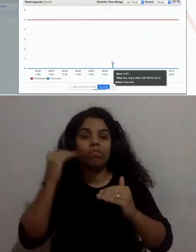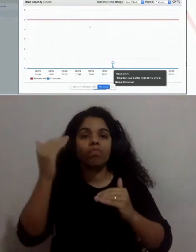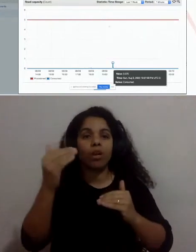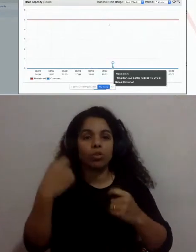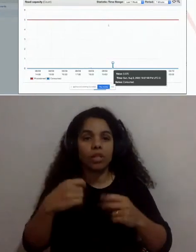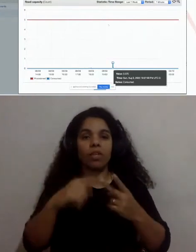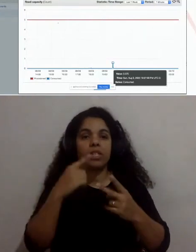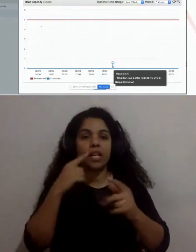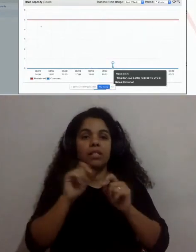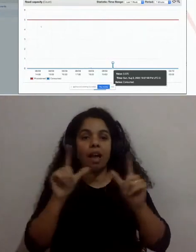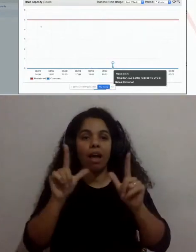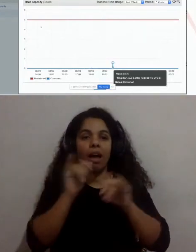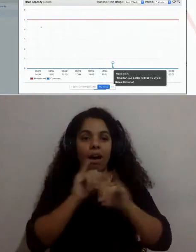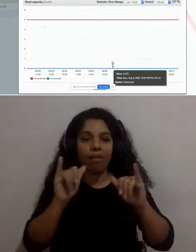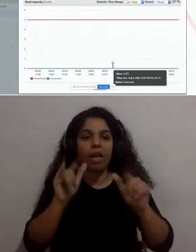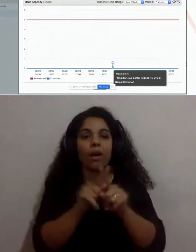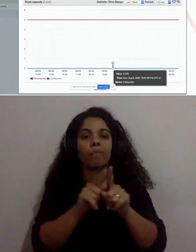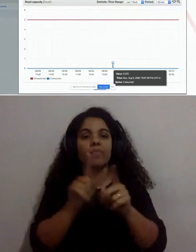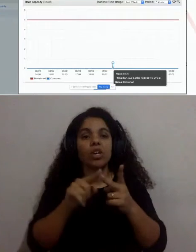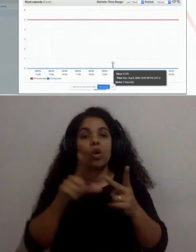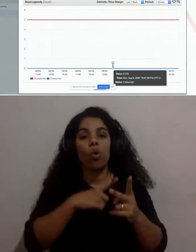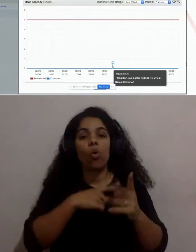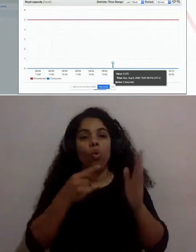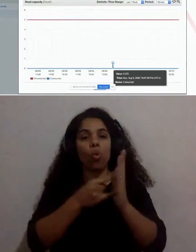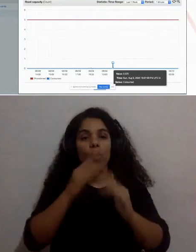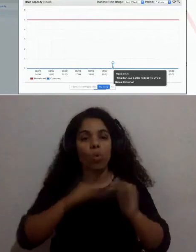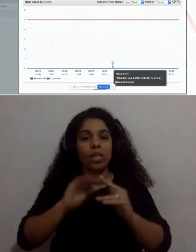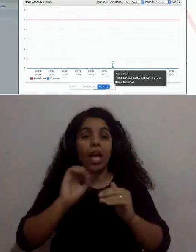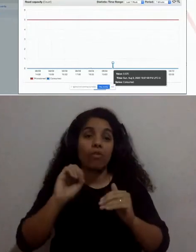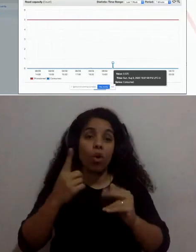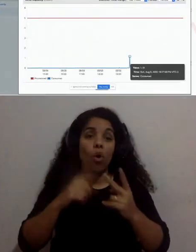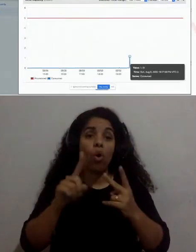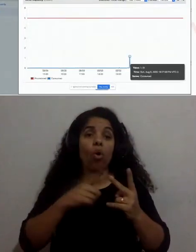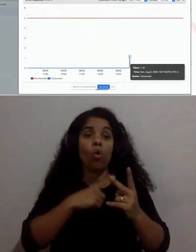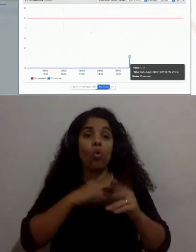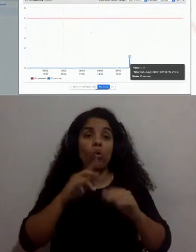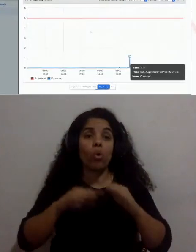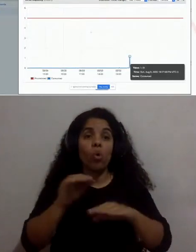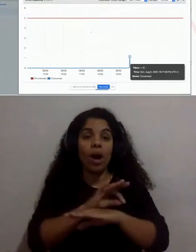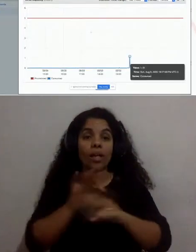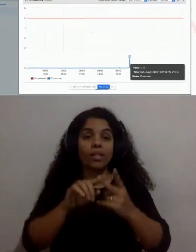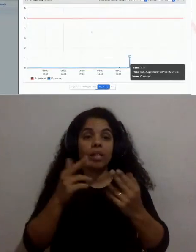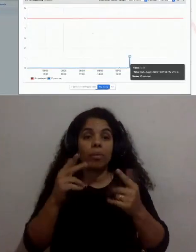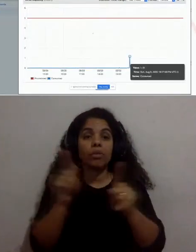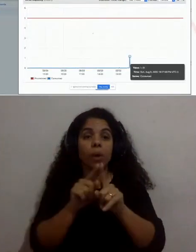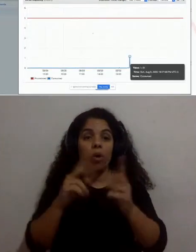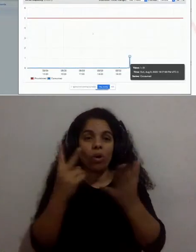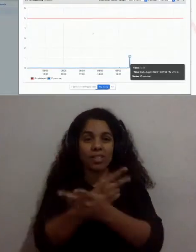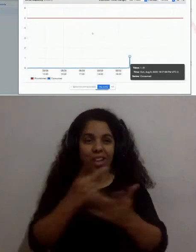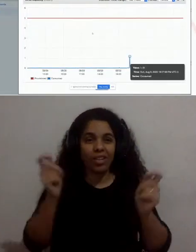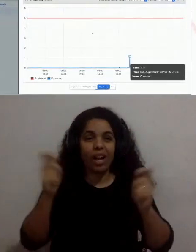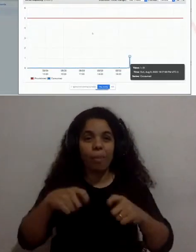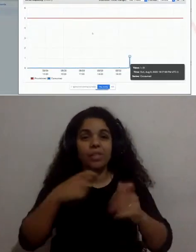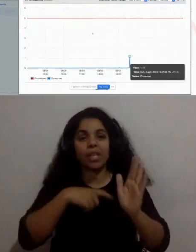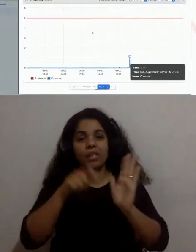que ele tem que alertar o dev ou o arquiteto. A mesma coisa acontece com a capacidade de